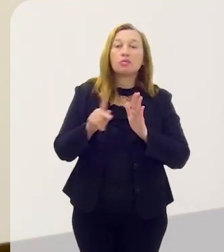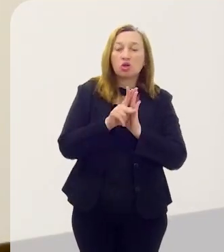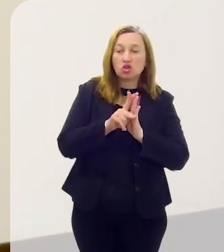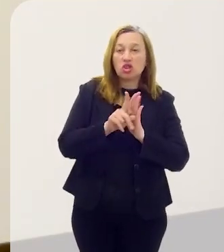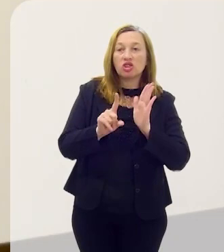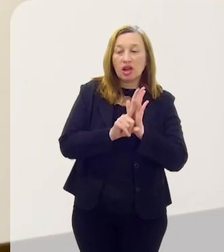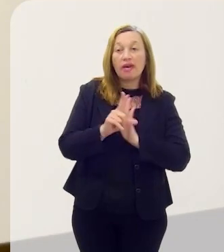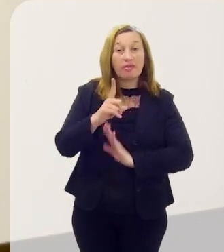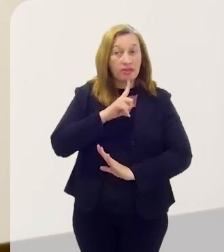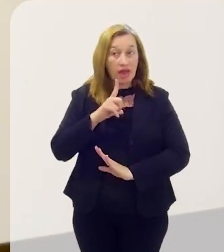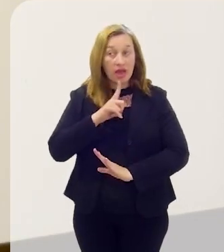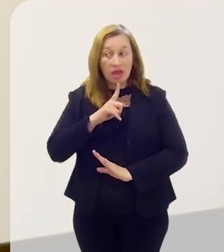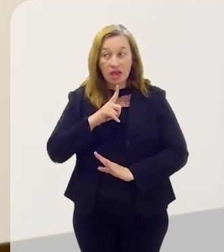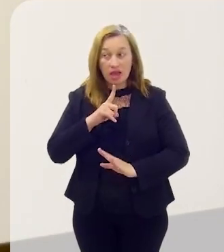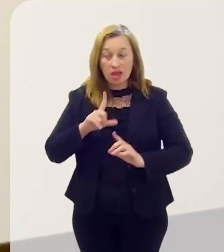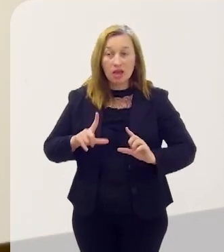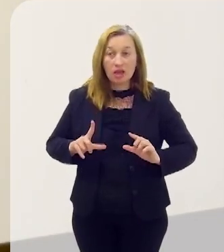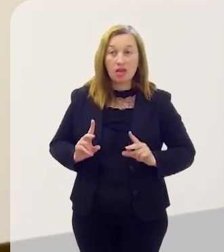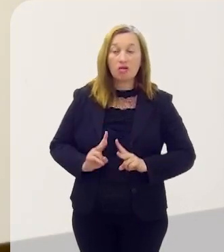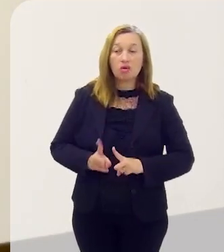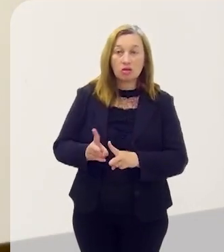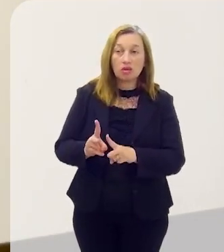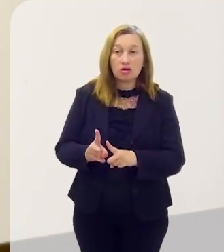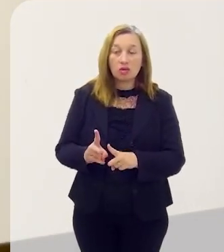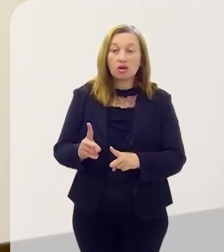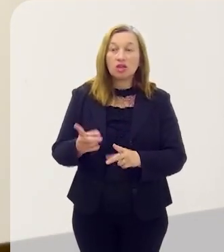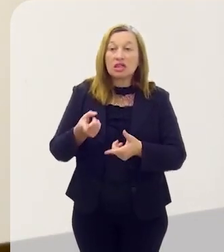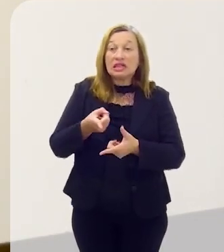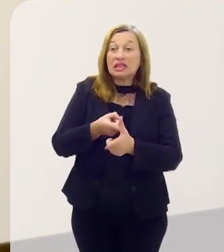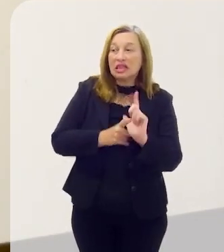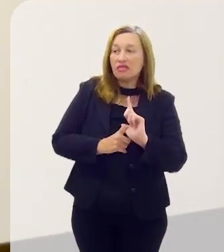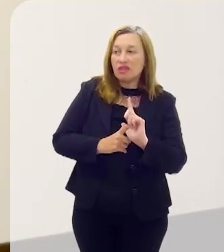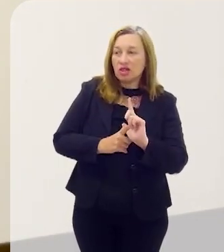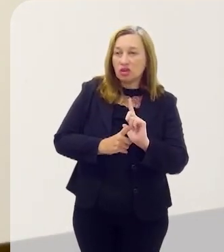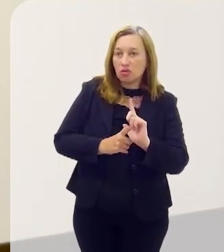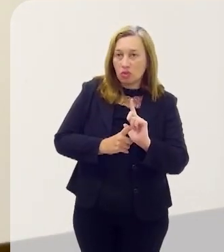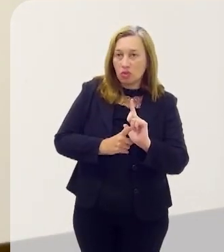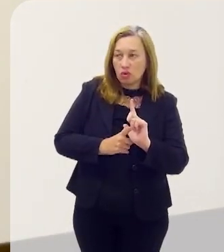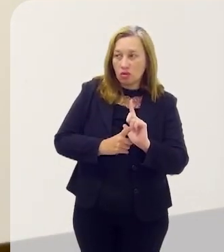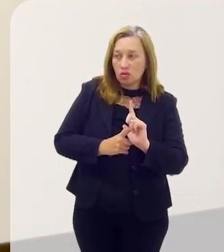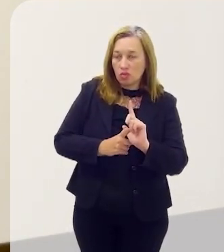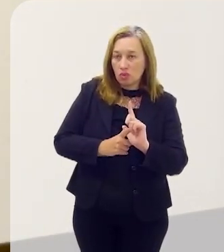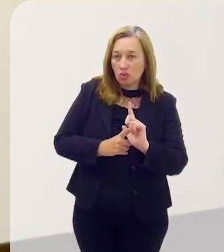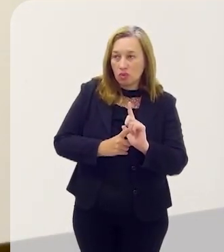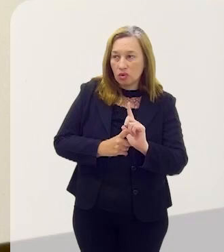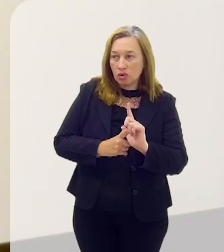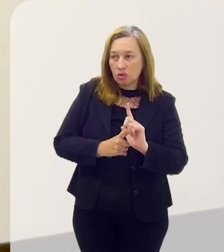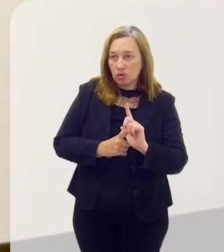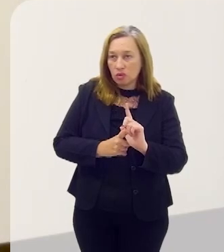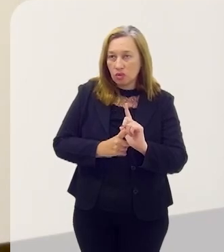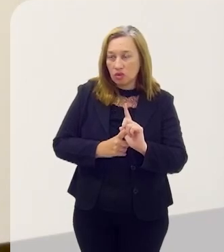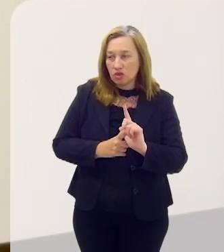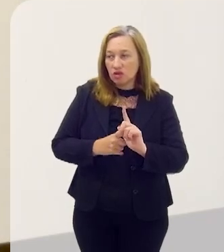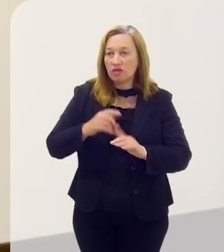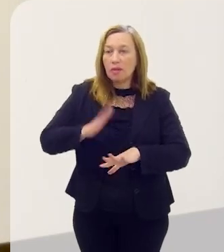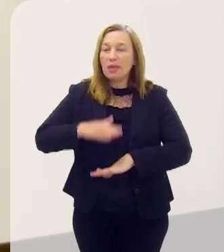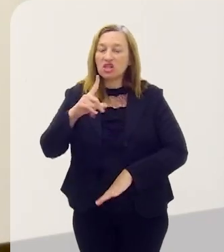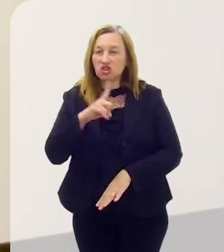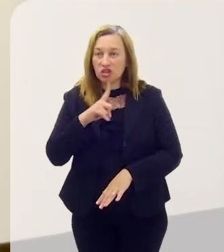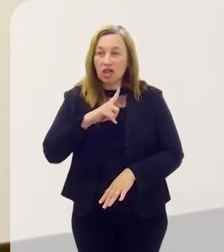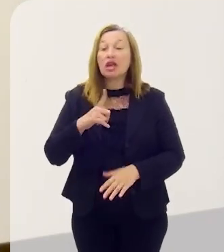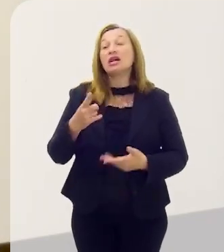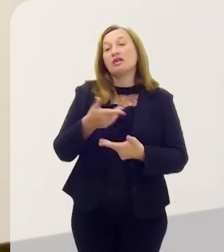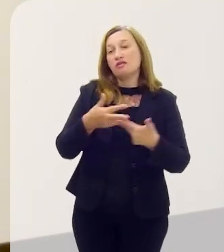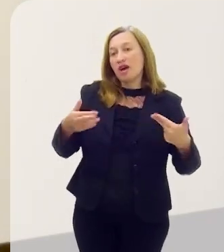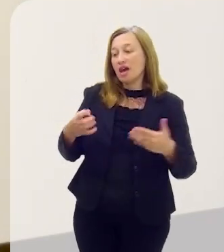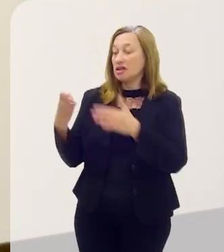tem projeto de lei tramitando, é criar o conceito de devedor quanto mais. Né? Porque tem